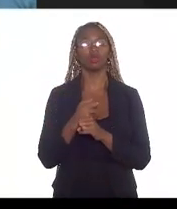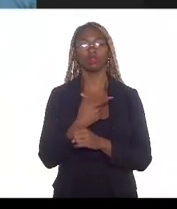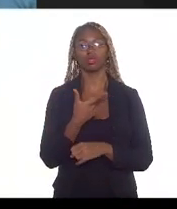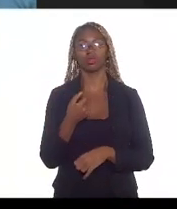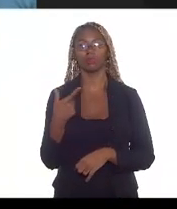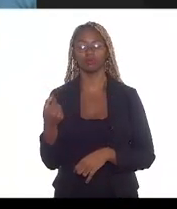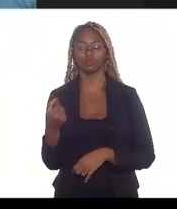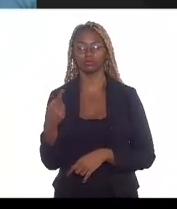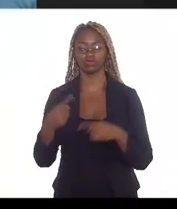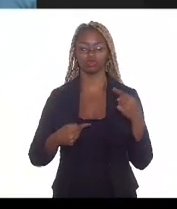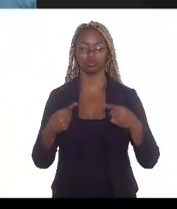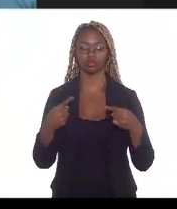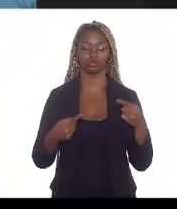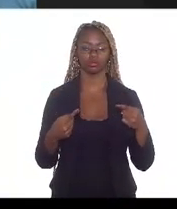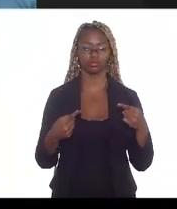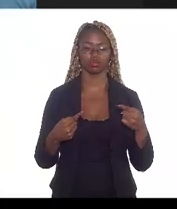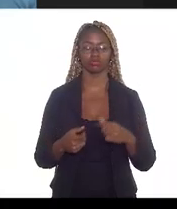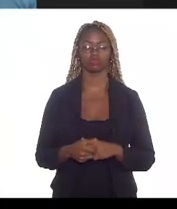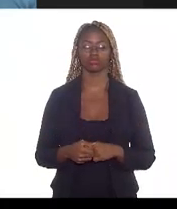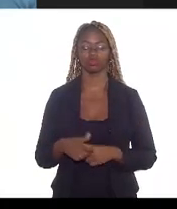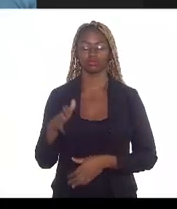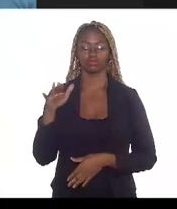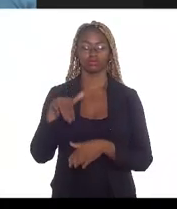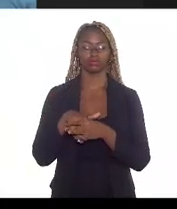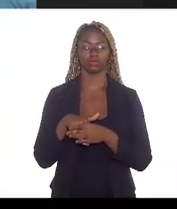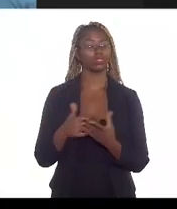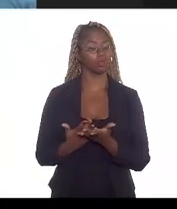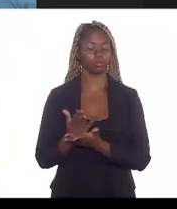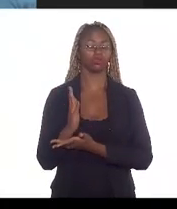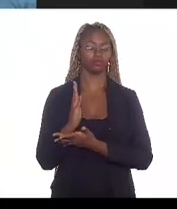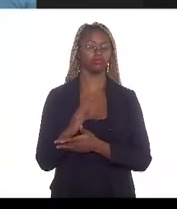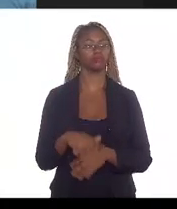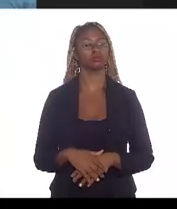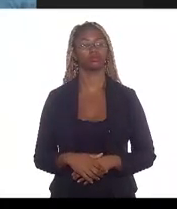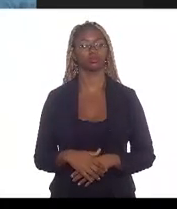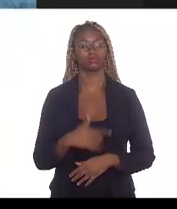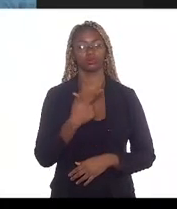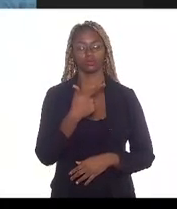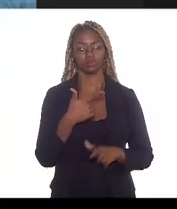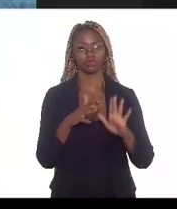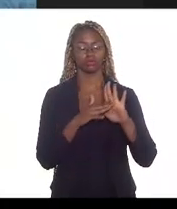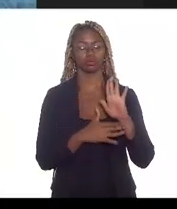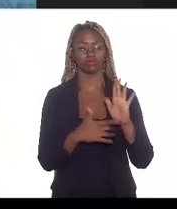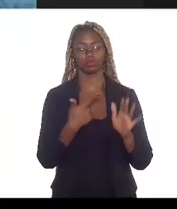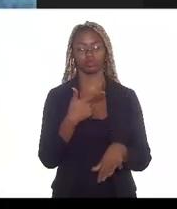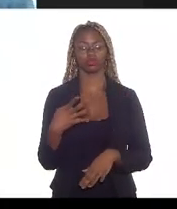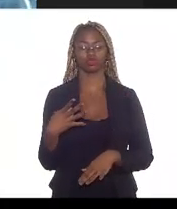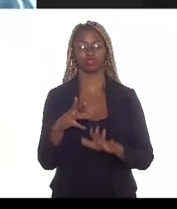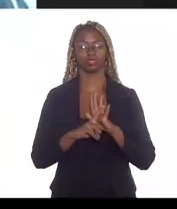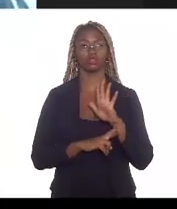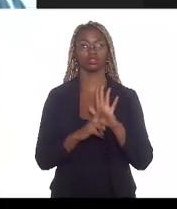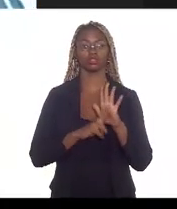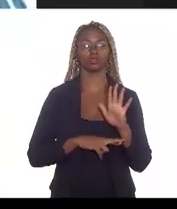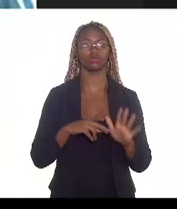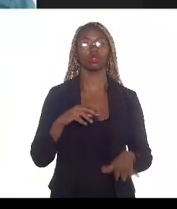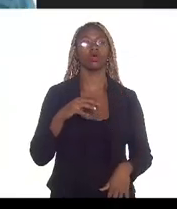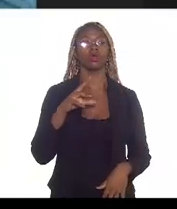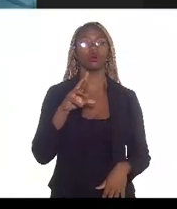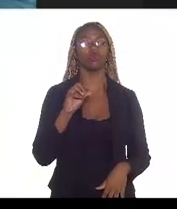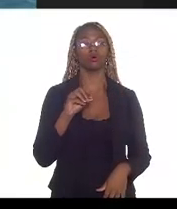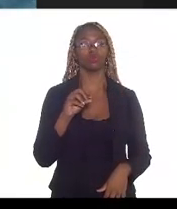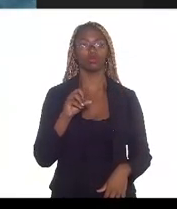Em discussão, em votação, aprovado. 24, relator deputado Rodrigo Bacelar, projeto de